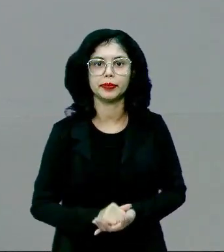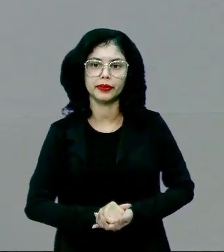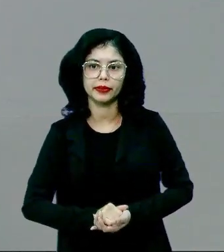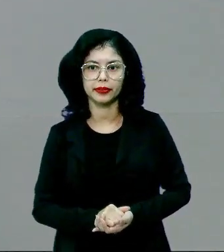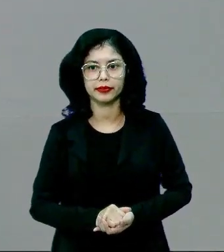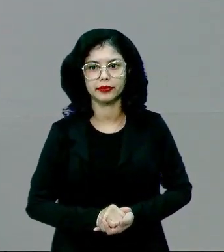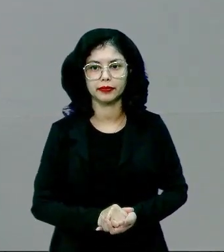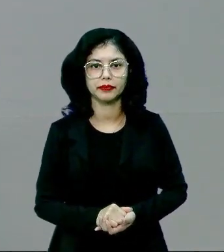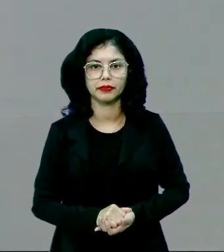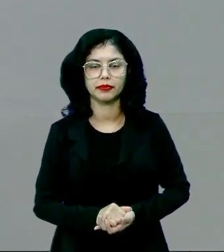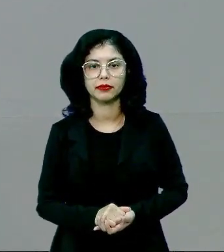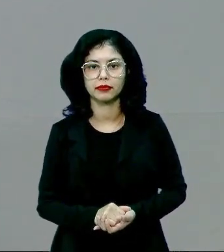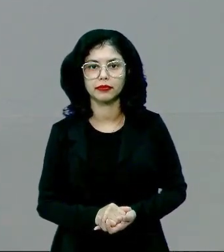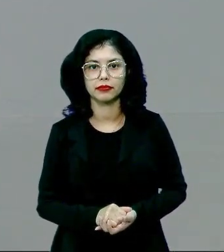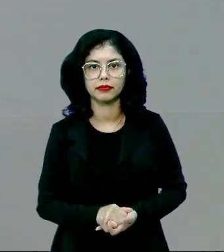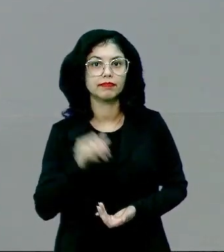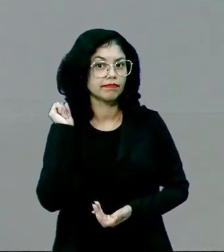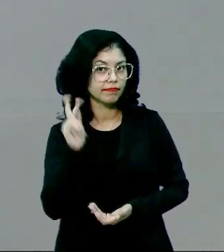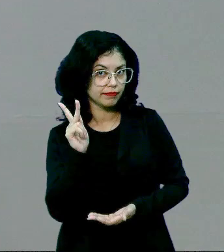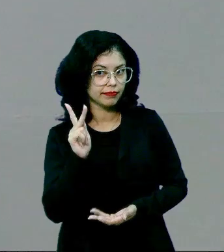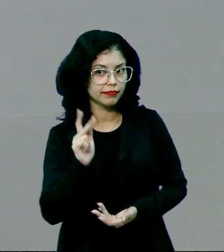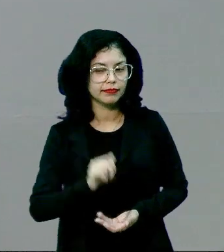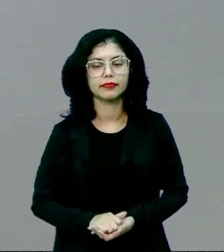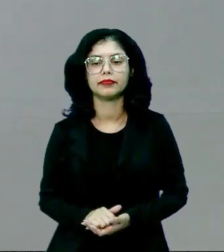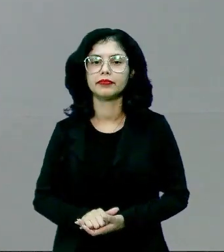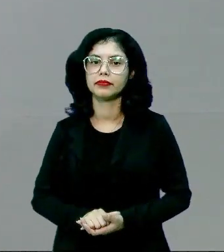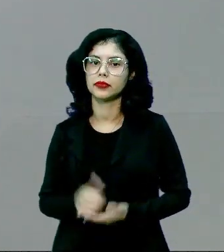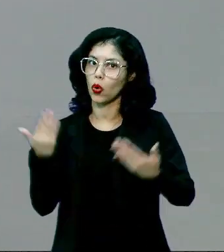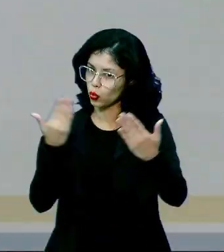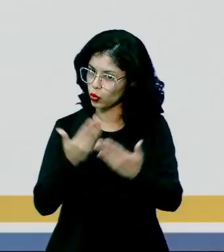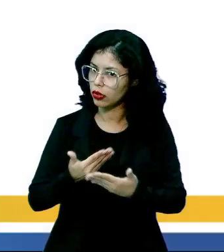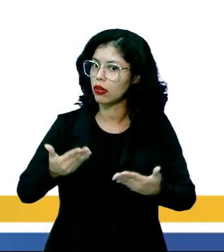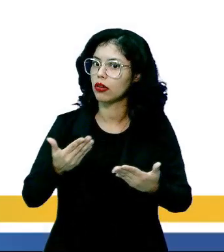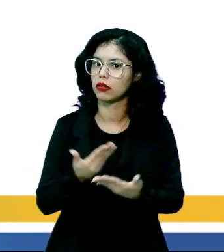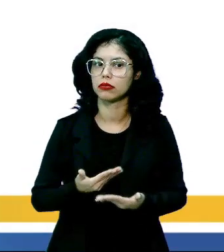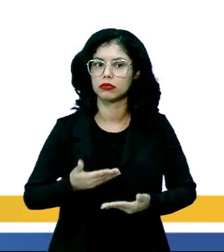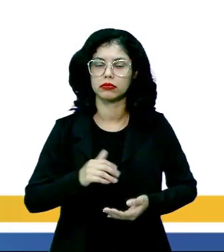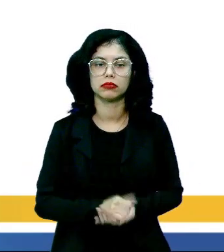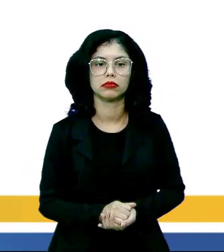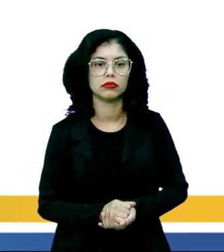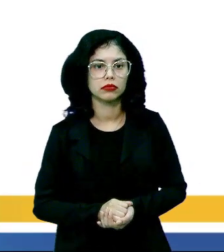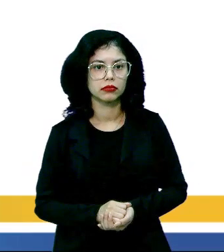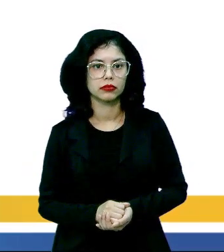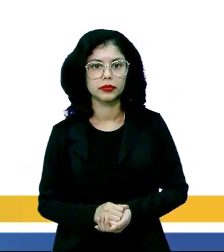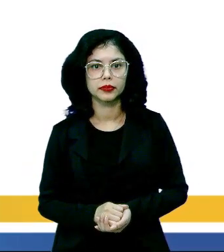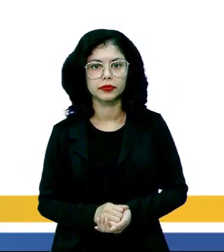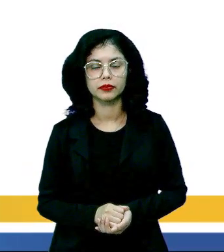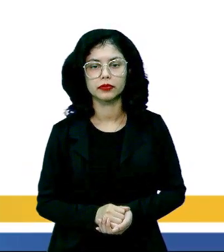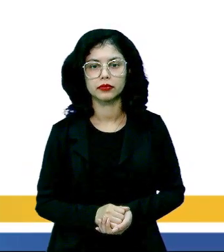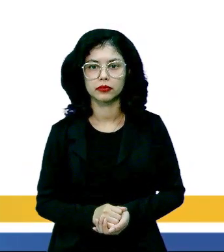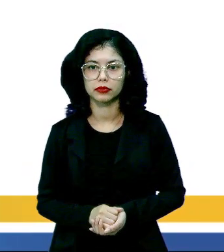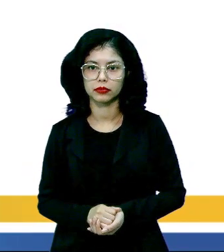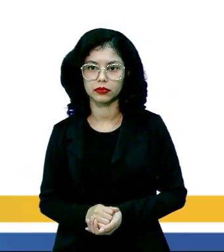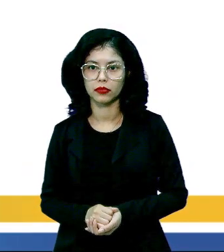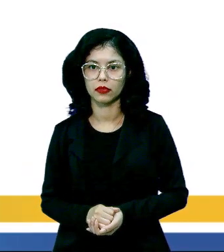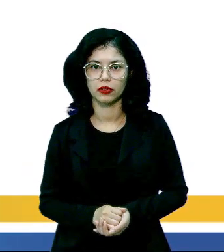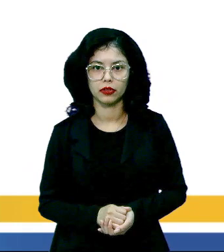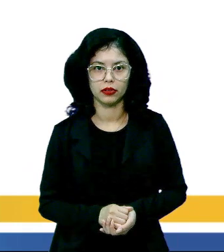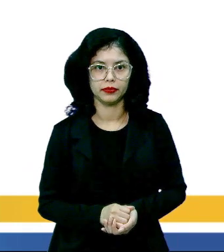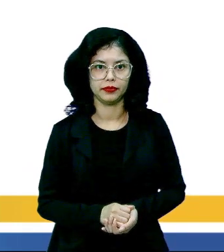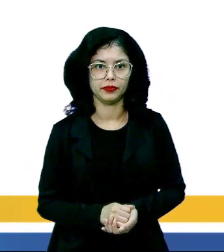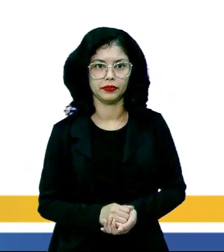foi o pai de Borges então cuidado agora vamos né